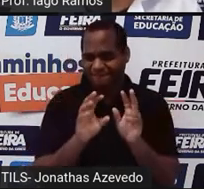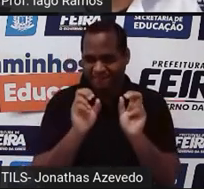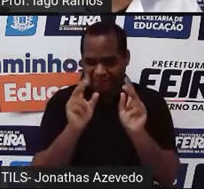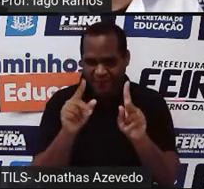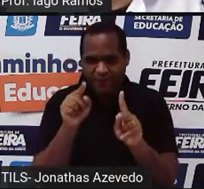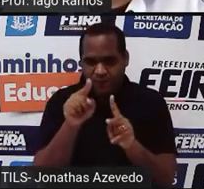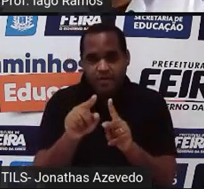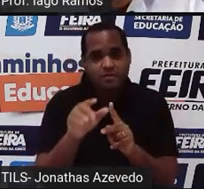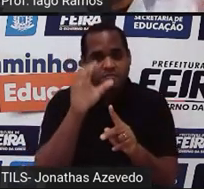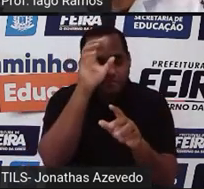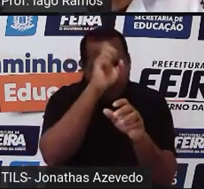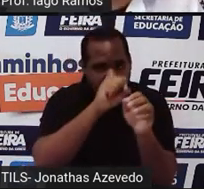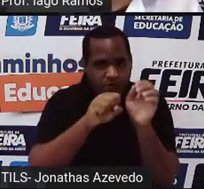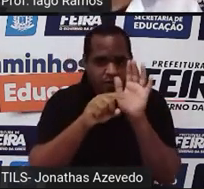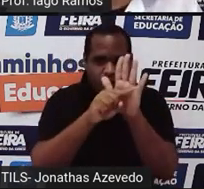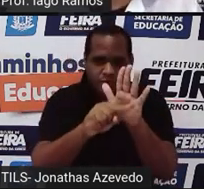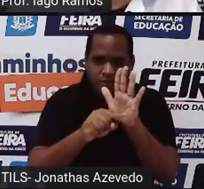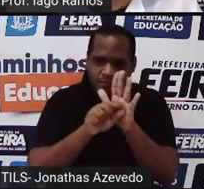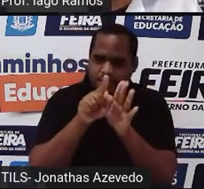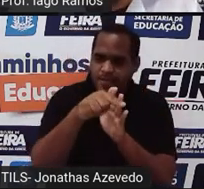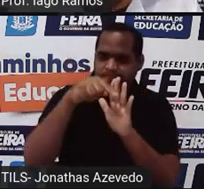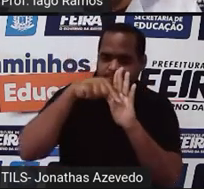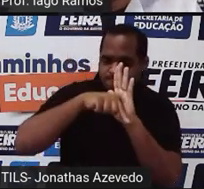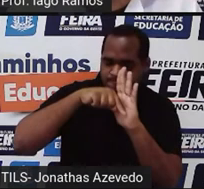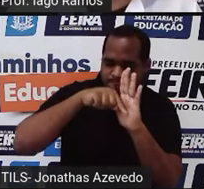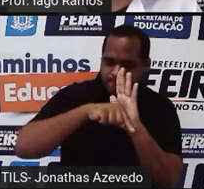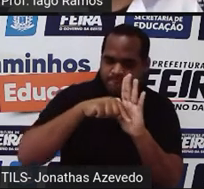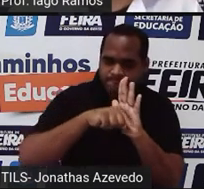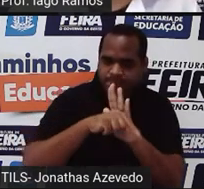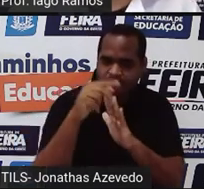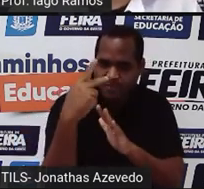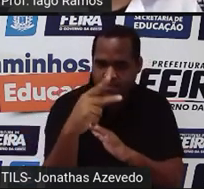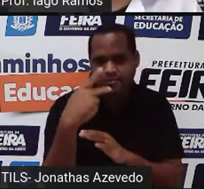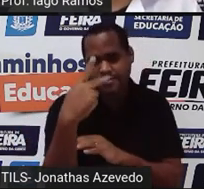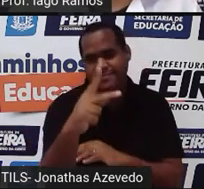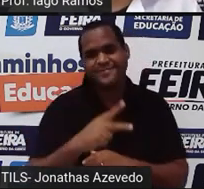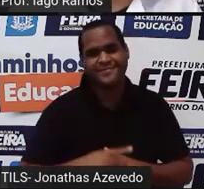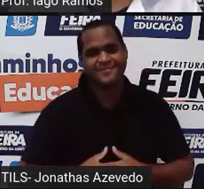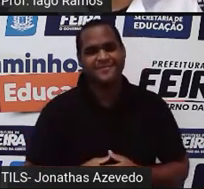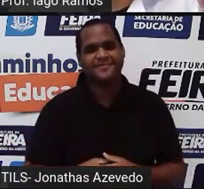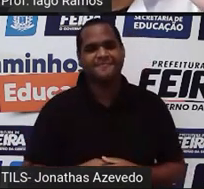ajudando a você avaliar a você mesmo, a você mesma, tá bom?